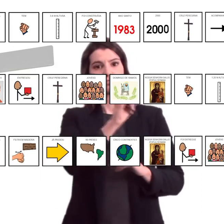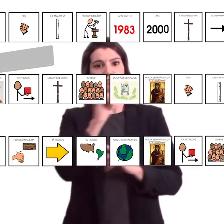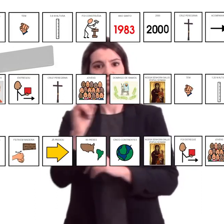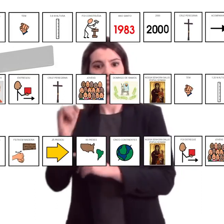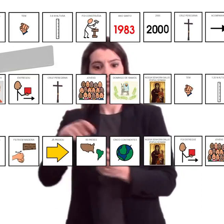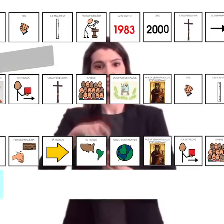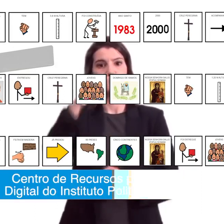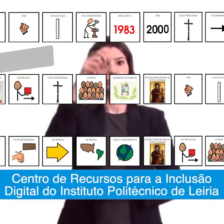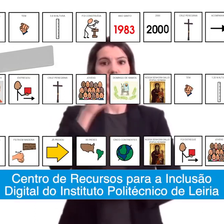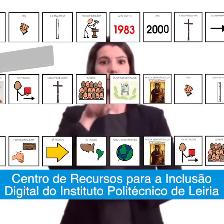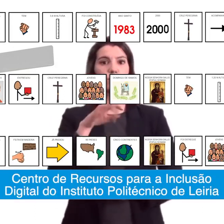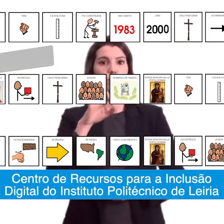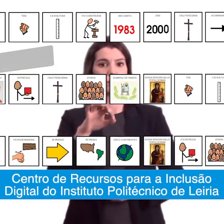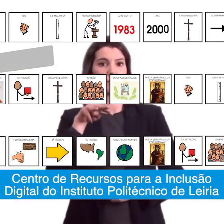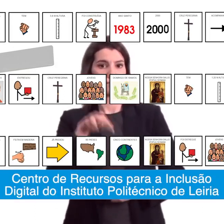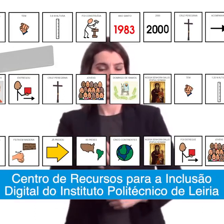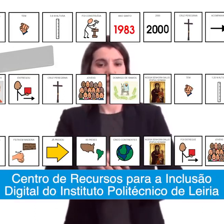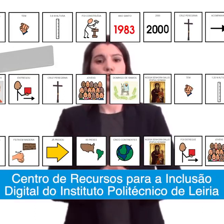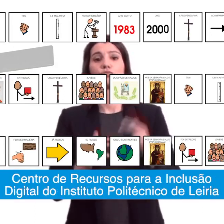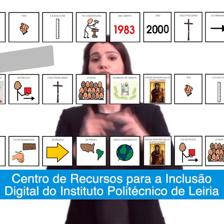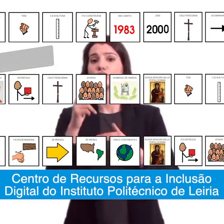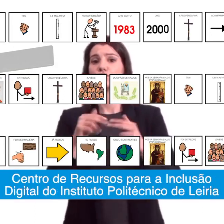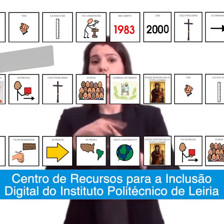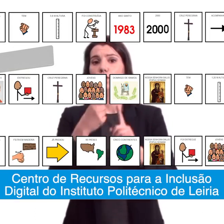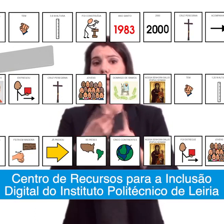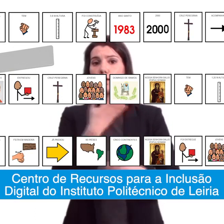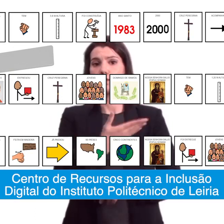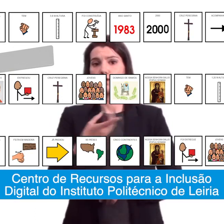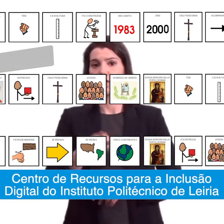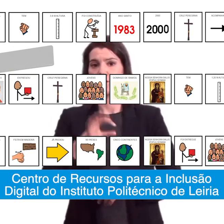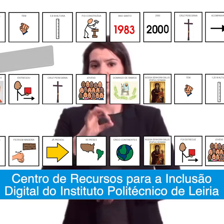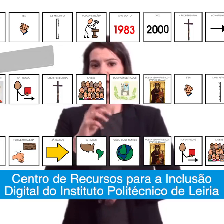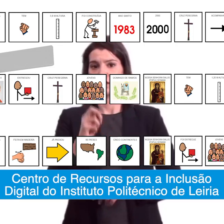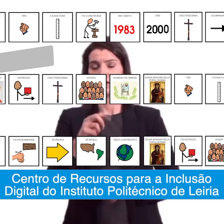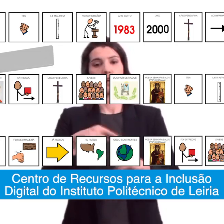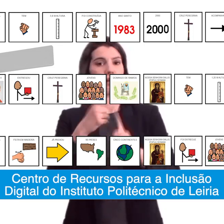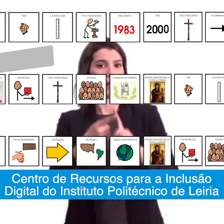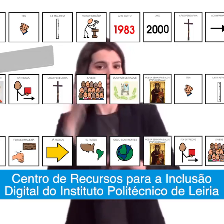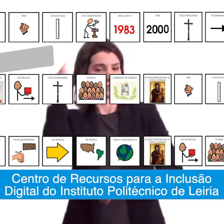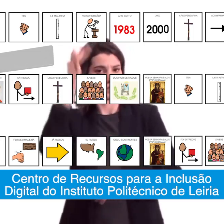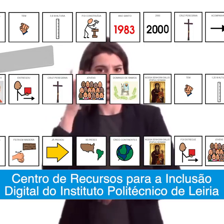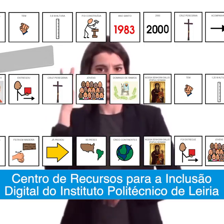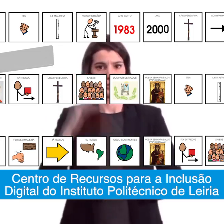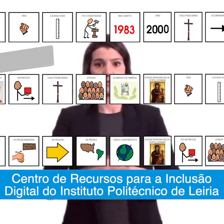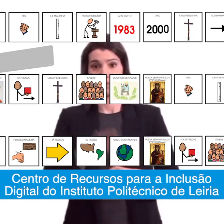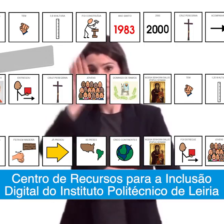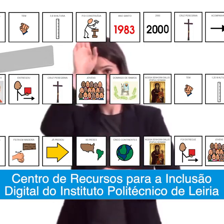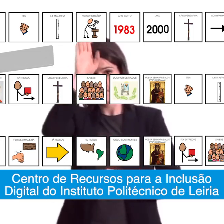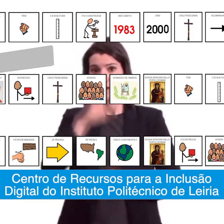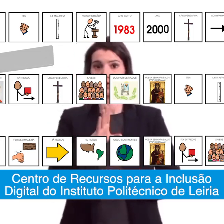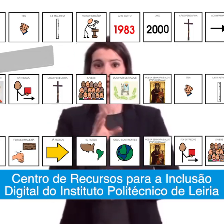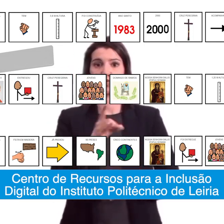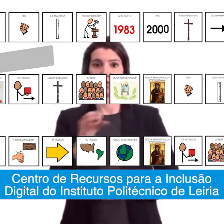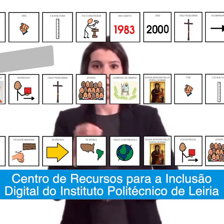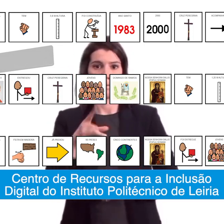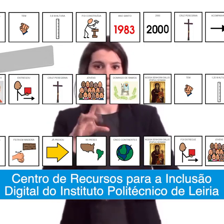que resultam da investigação desenvolvida no Instituto Politécnico de Leiria, que são já orientações da Comunidade